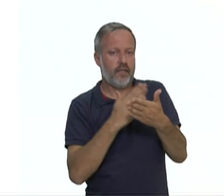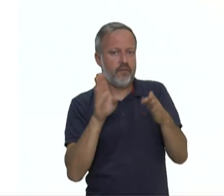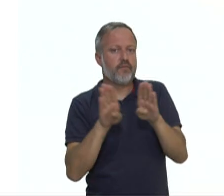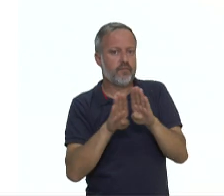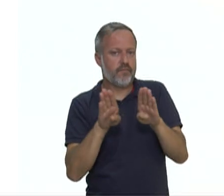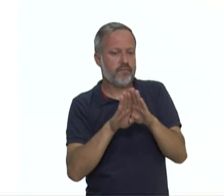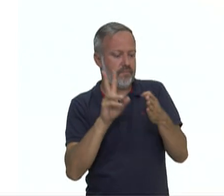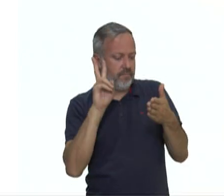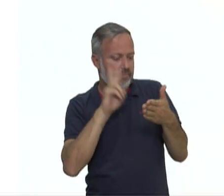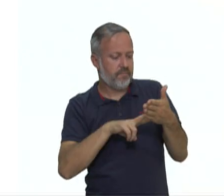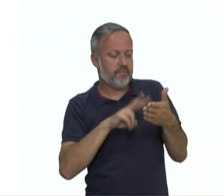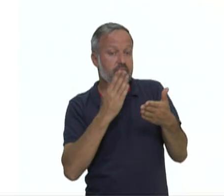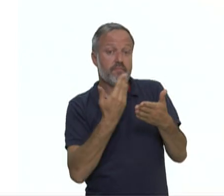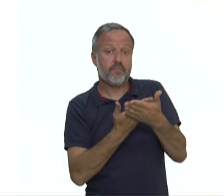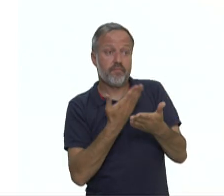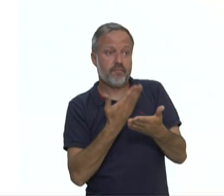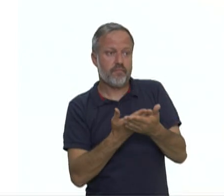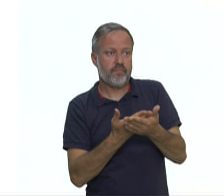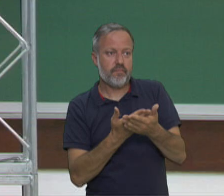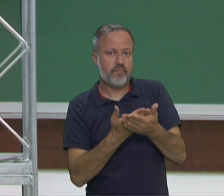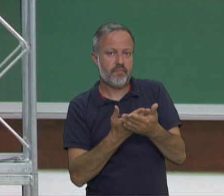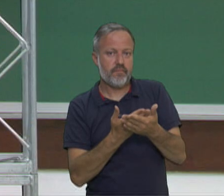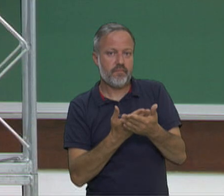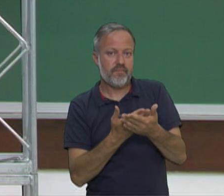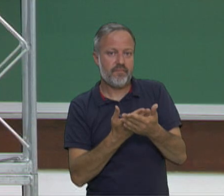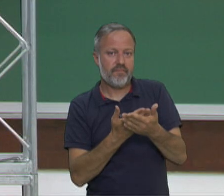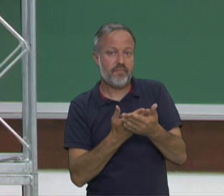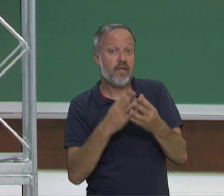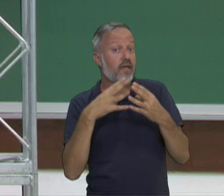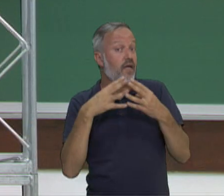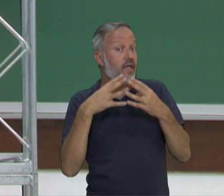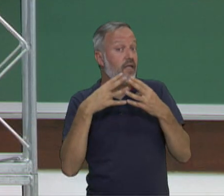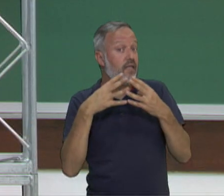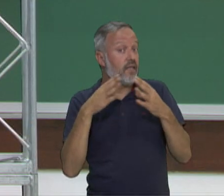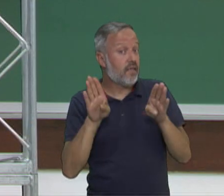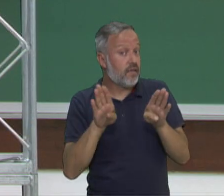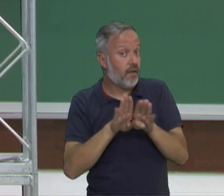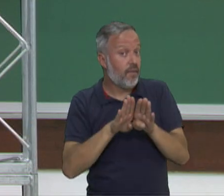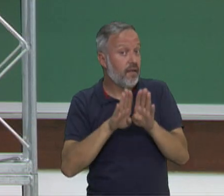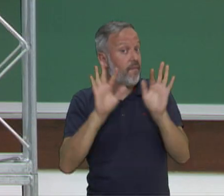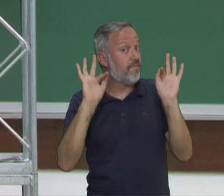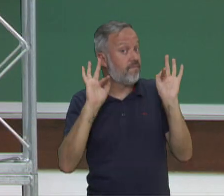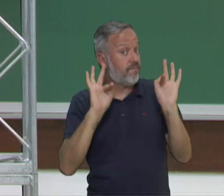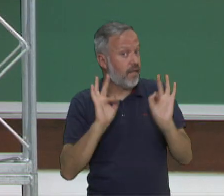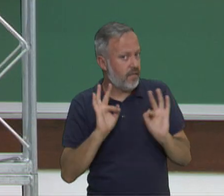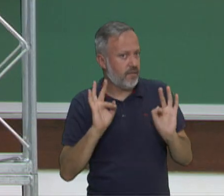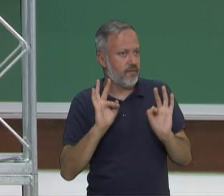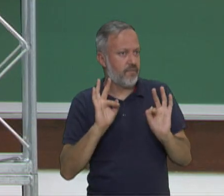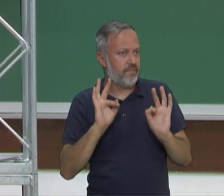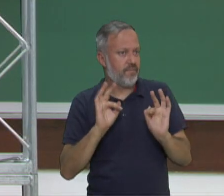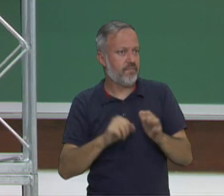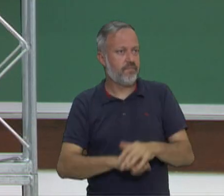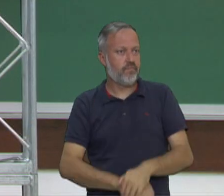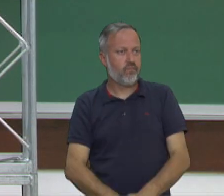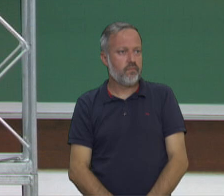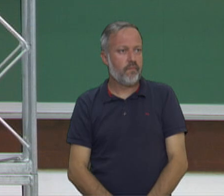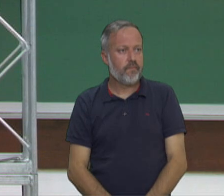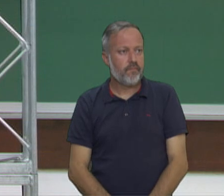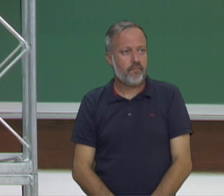tá? E o objetivo máximo nosso, ser feliz. Tranquilo? Vamos lá, cada dia mais feliz.